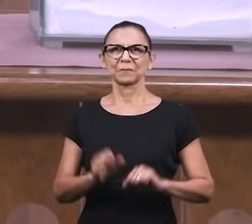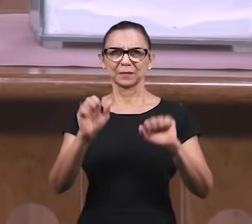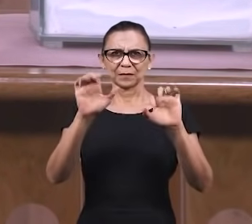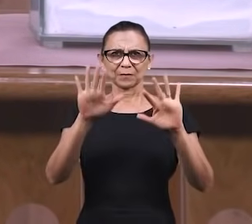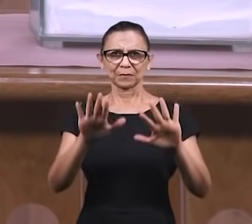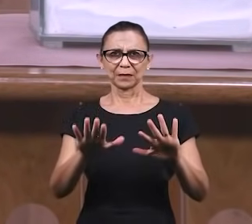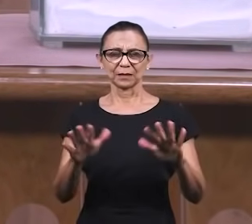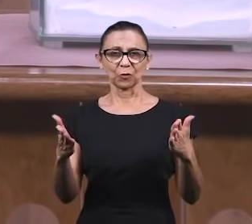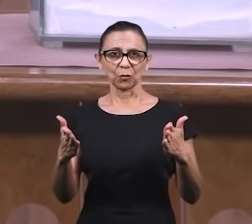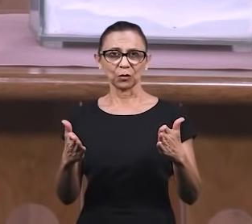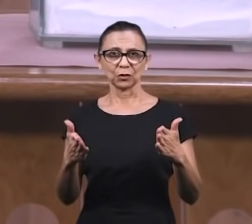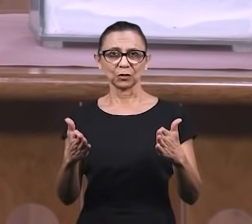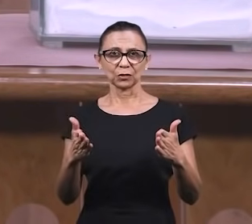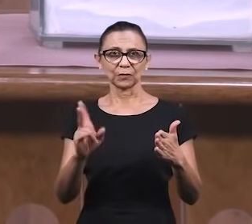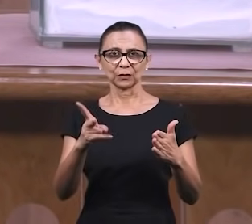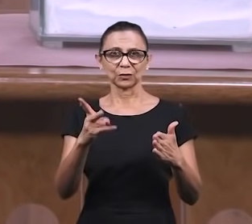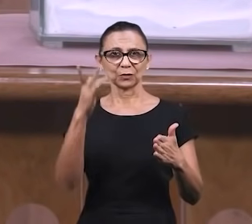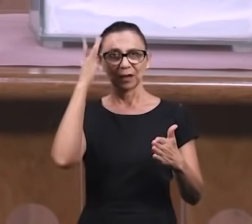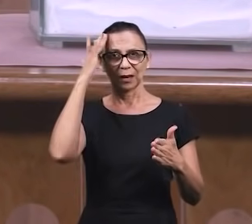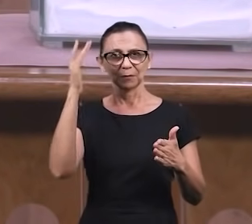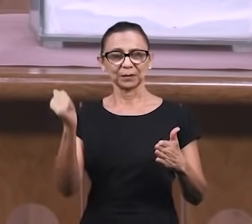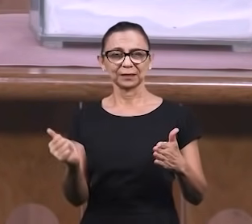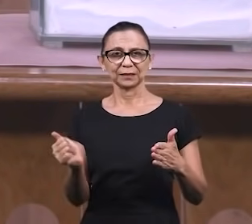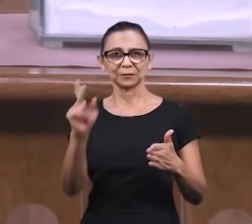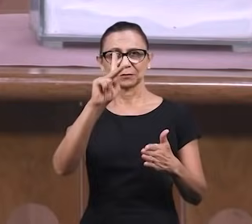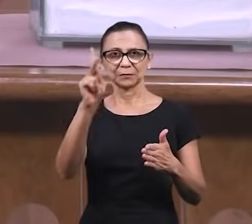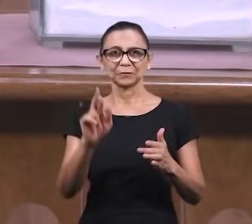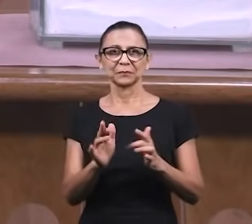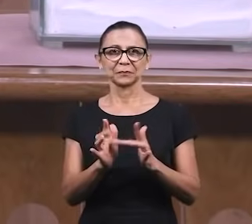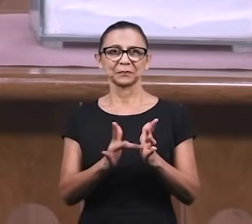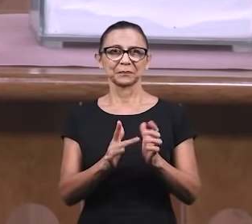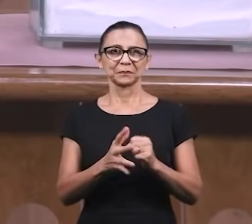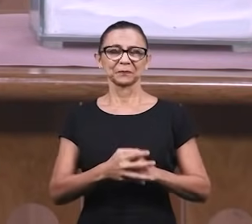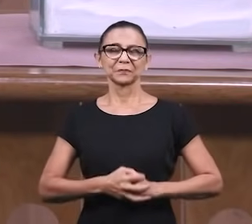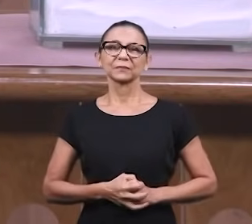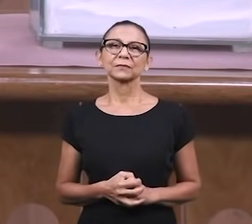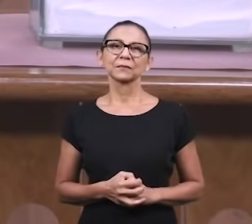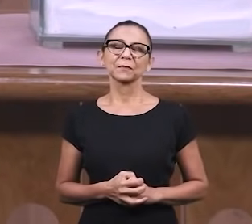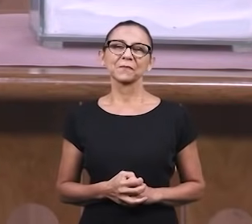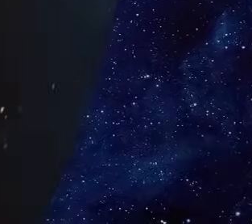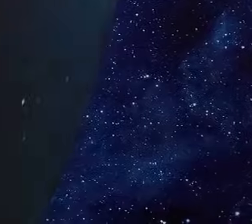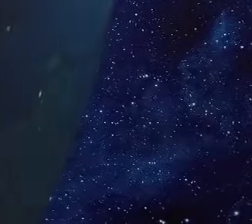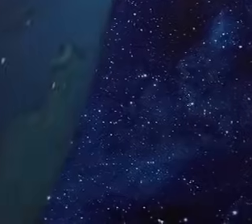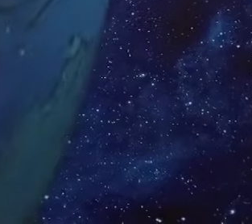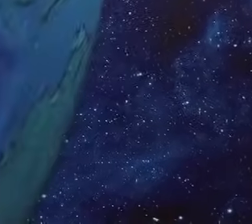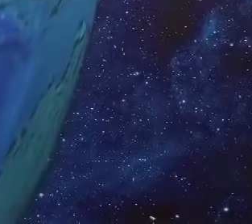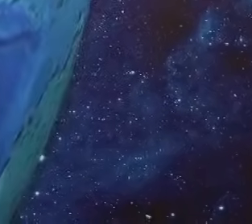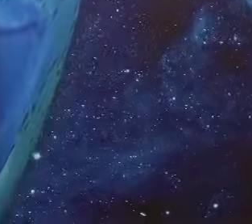Não perca o de amanhã, tá bom? Deus abençoe a todos. A paz do Senhor Jesus.